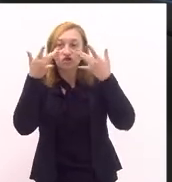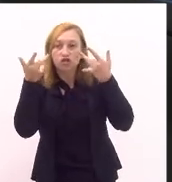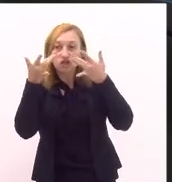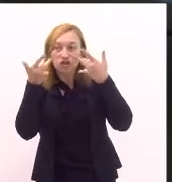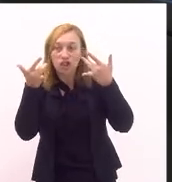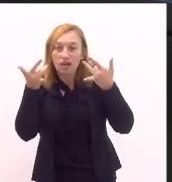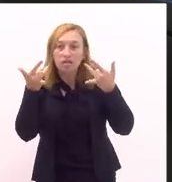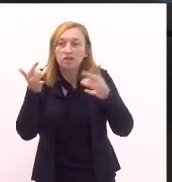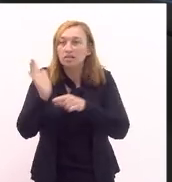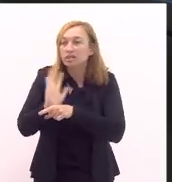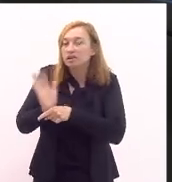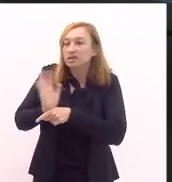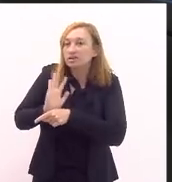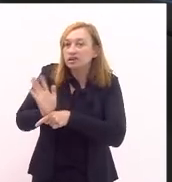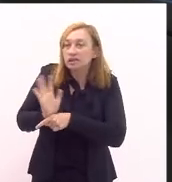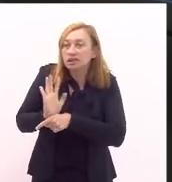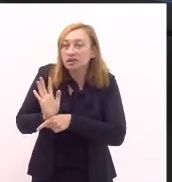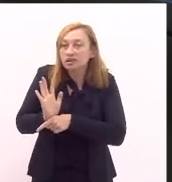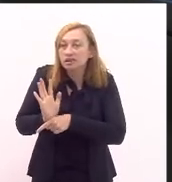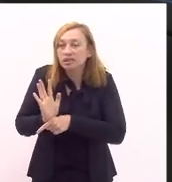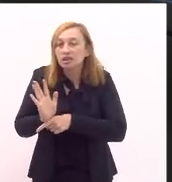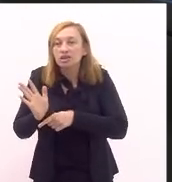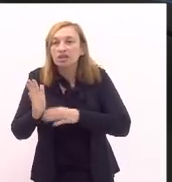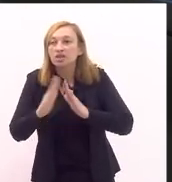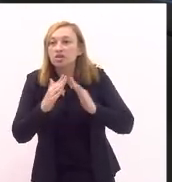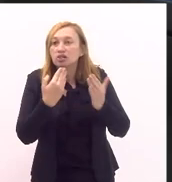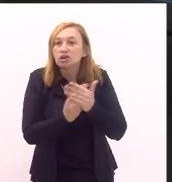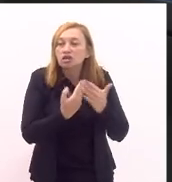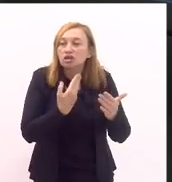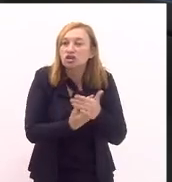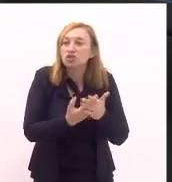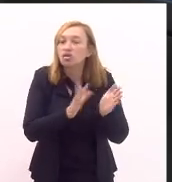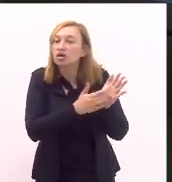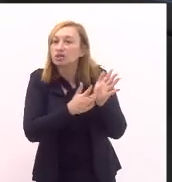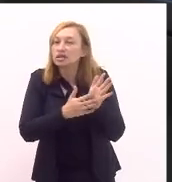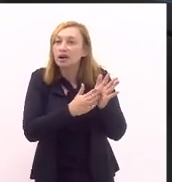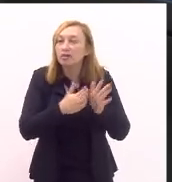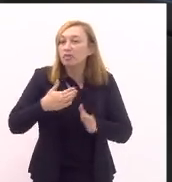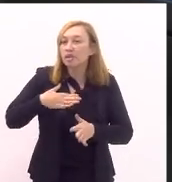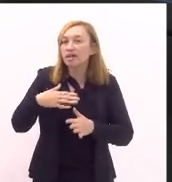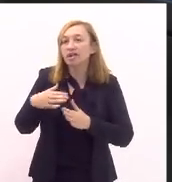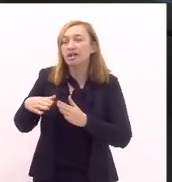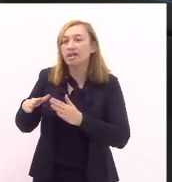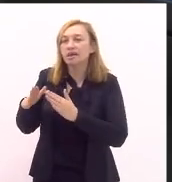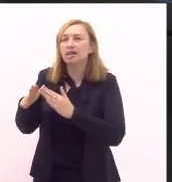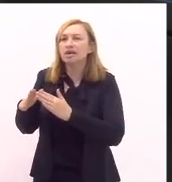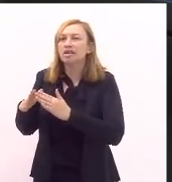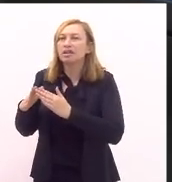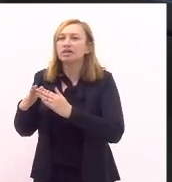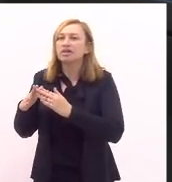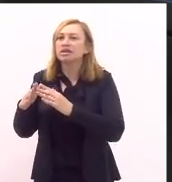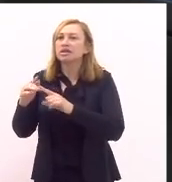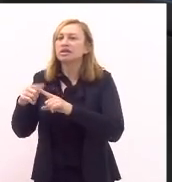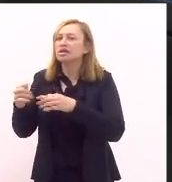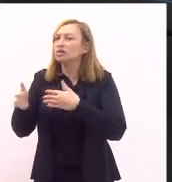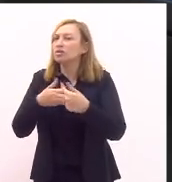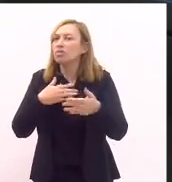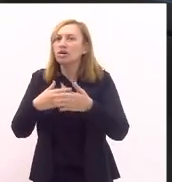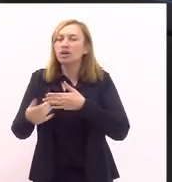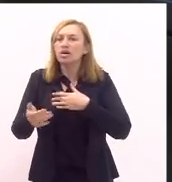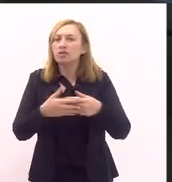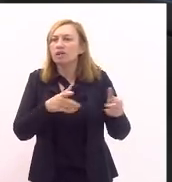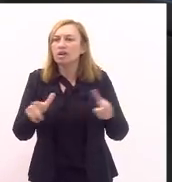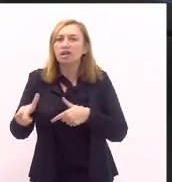poder ir ao cinema eu poder ir para escola de samba poder ir para minha igreja eu poder ir para onde eu